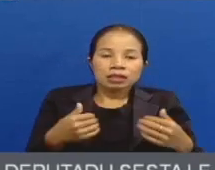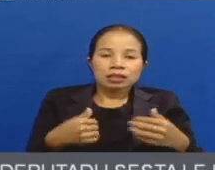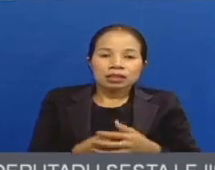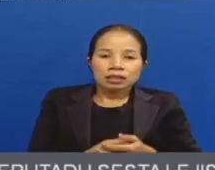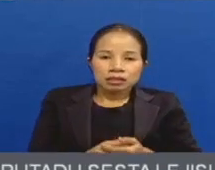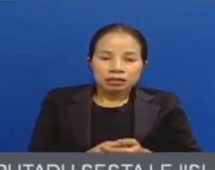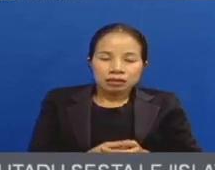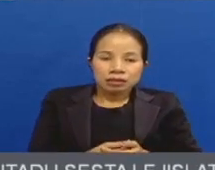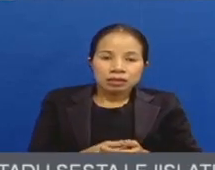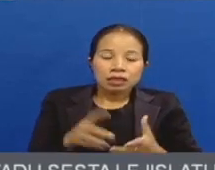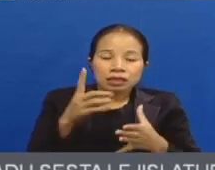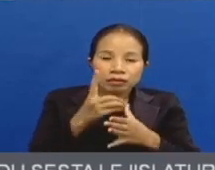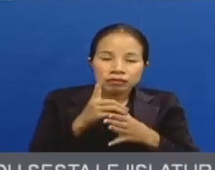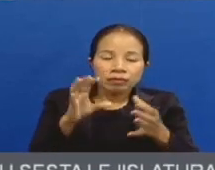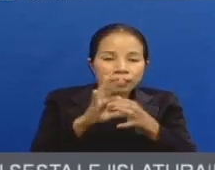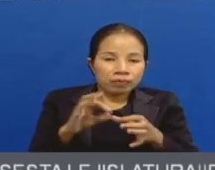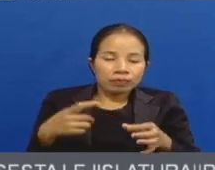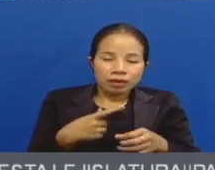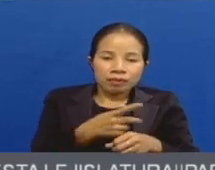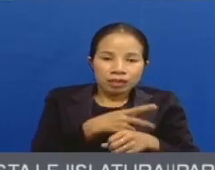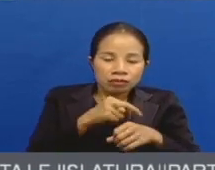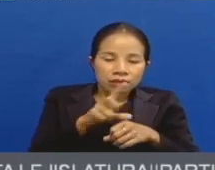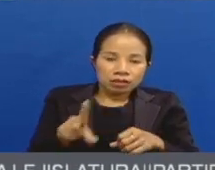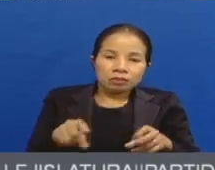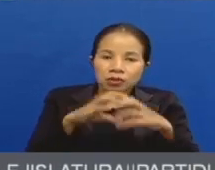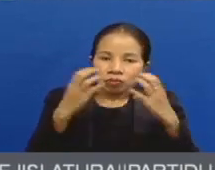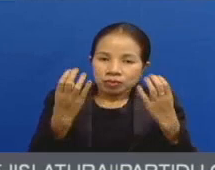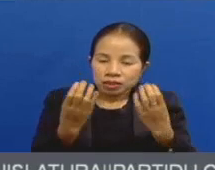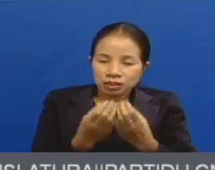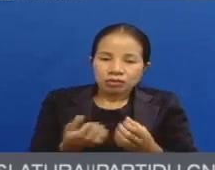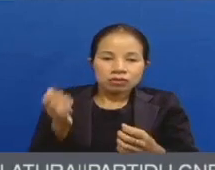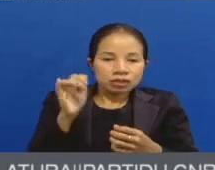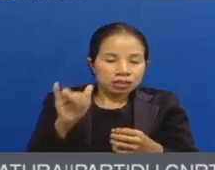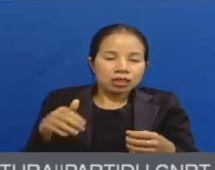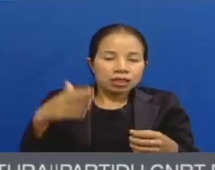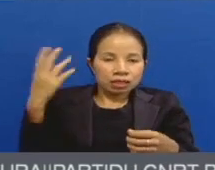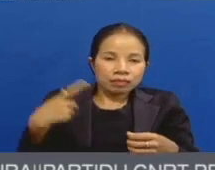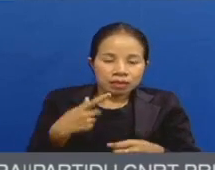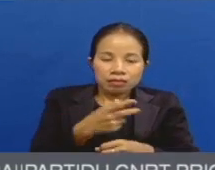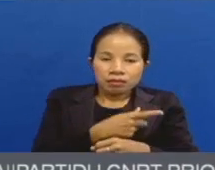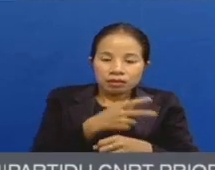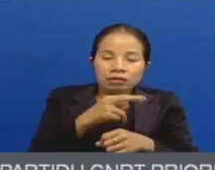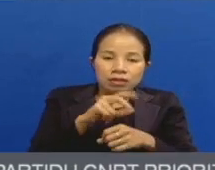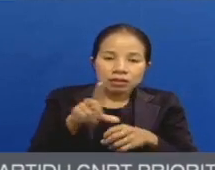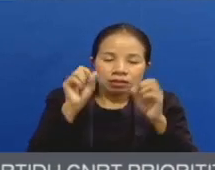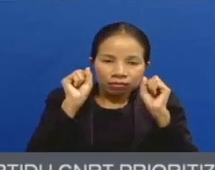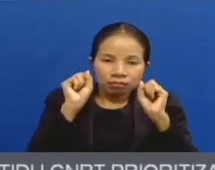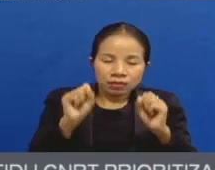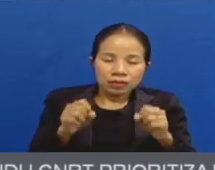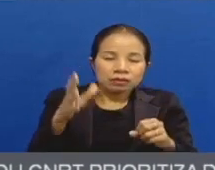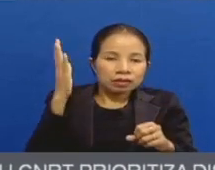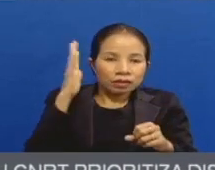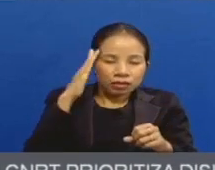de membro Parlamento Nacional se vai a comissão se nebema que a Parlamento Nacional se bele